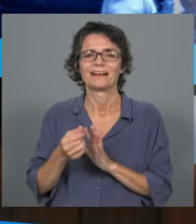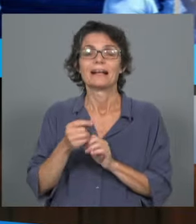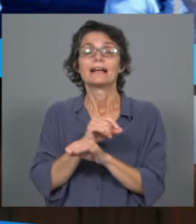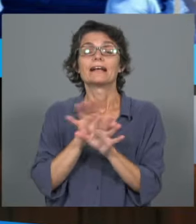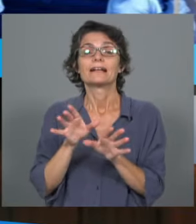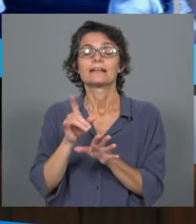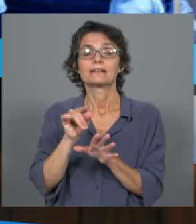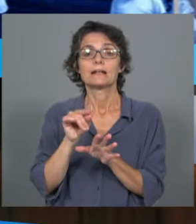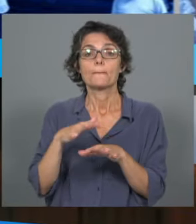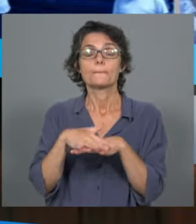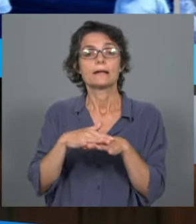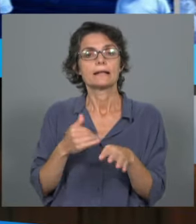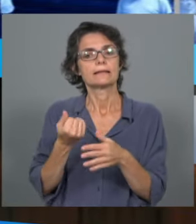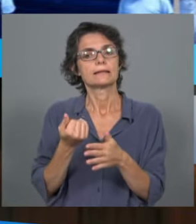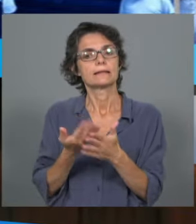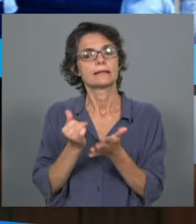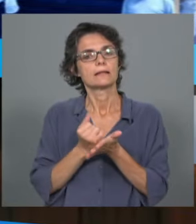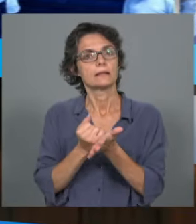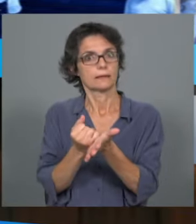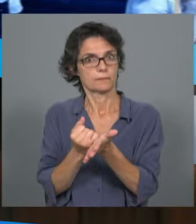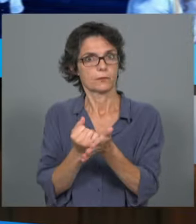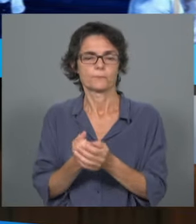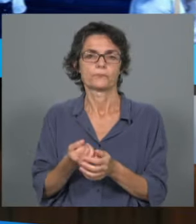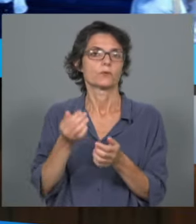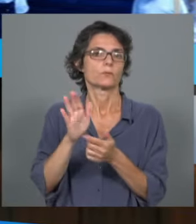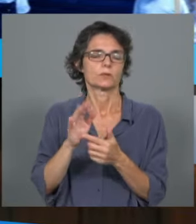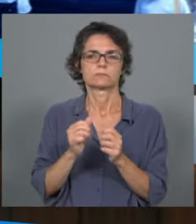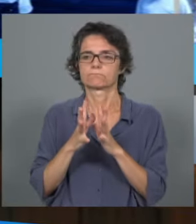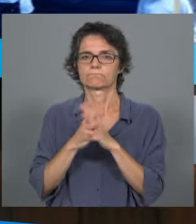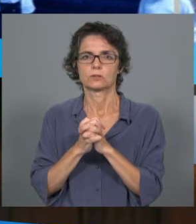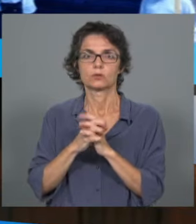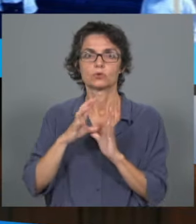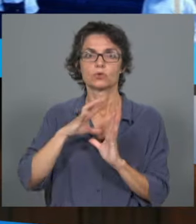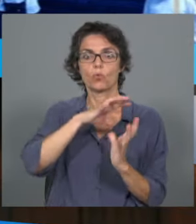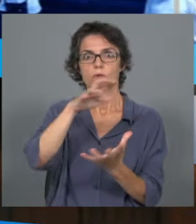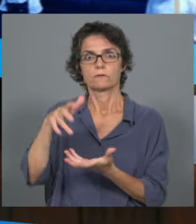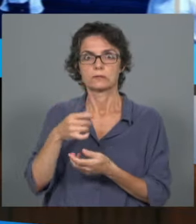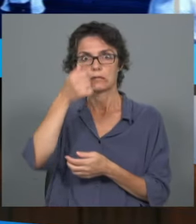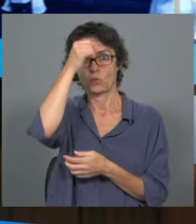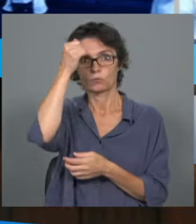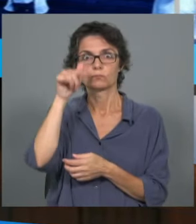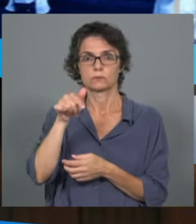subsídios, por exemplo, para a oração universal ao longo dos domingos